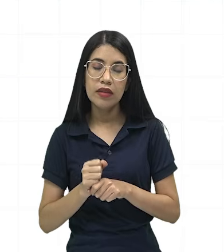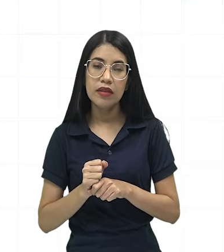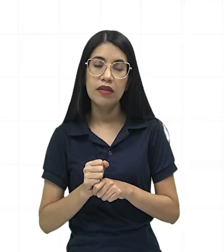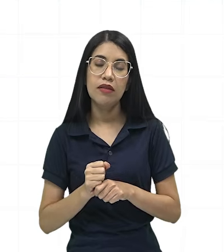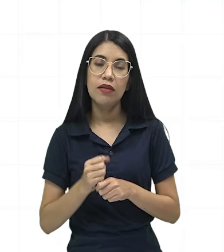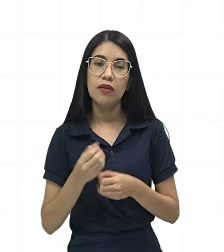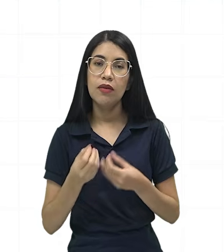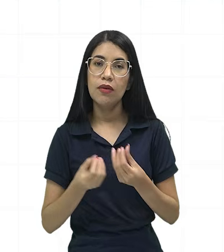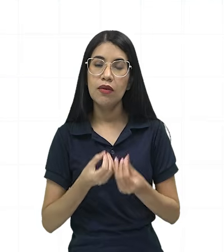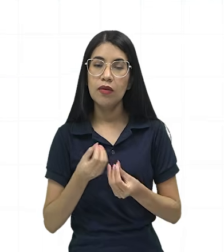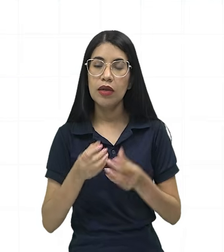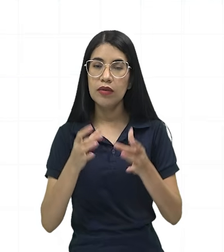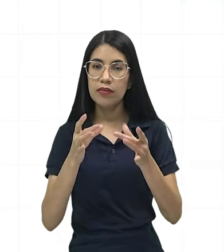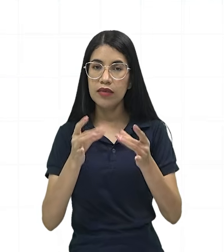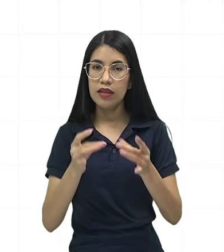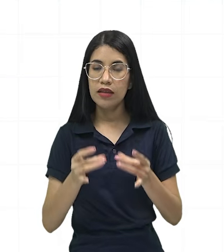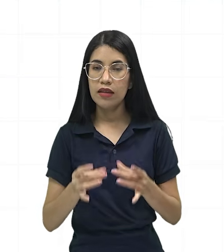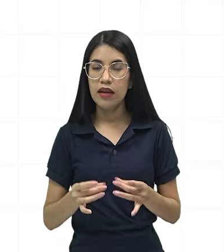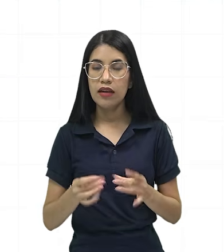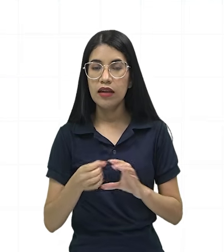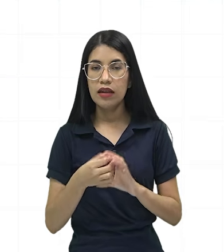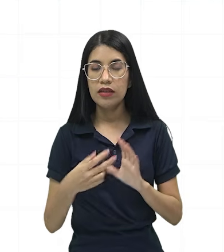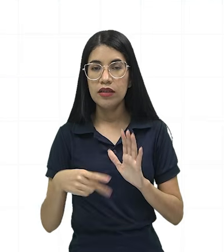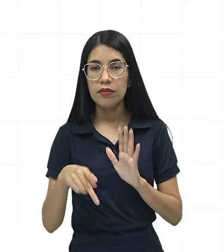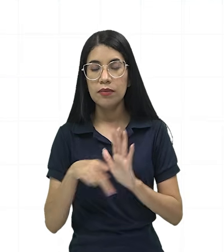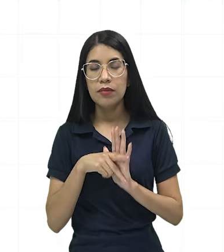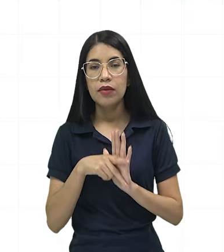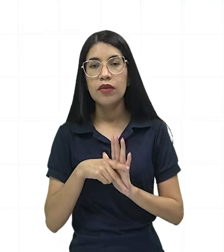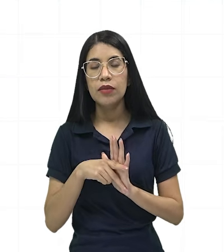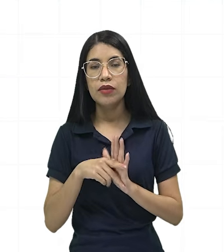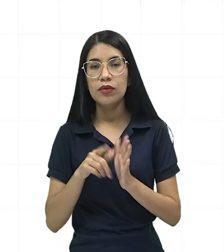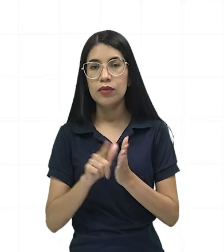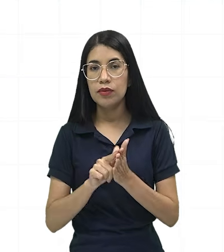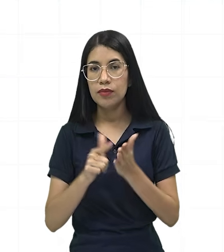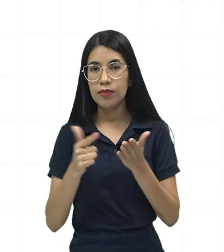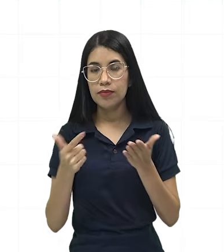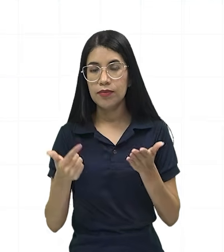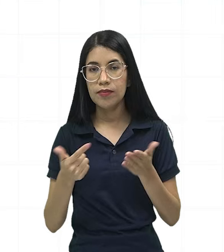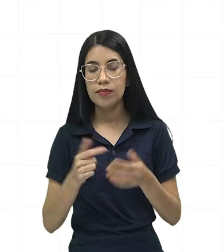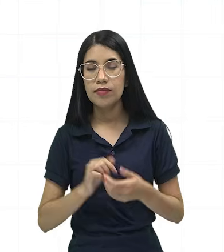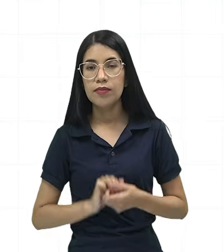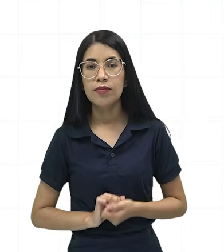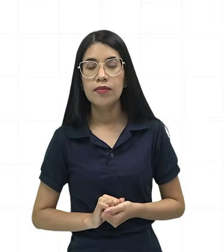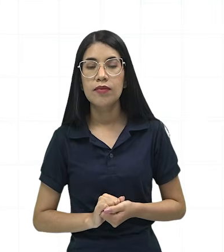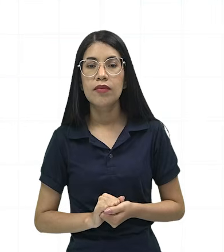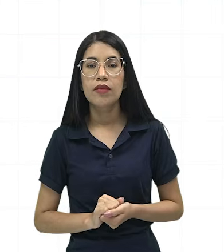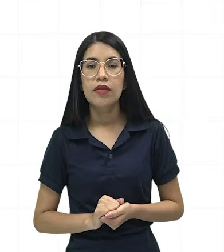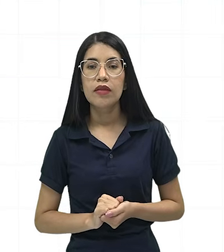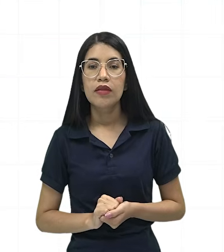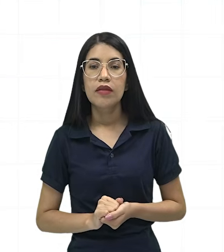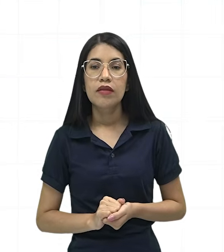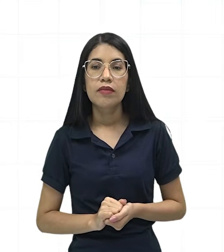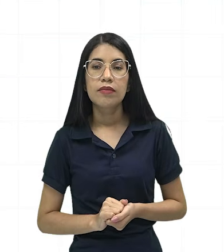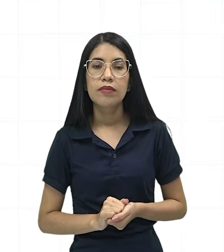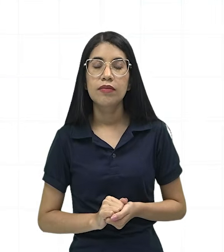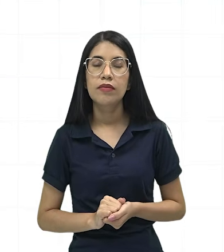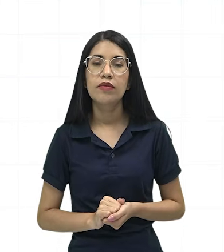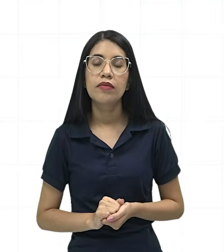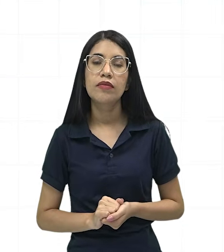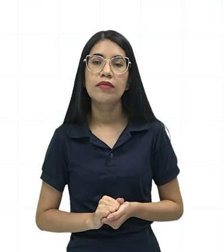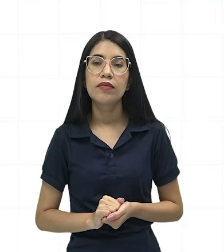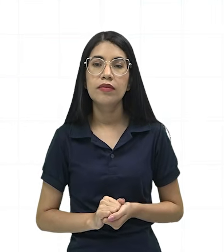né, mais uma vez, as características, né, do gênero textual jornalístico.